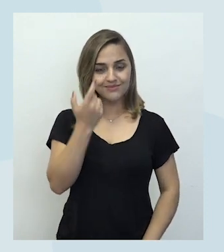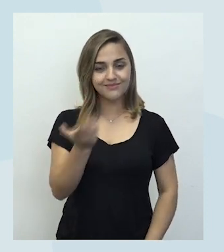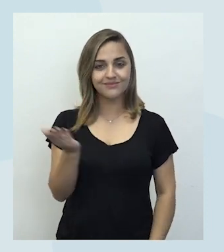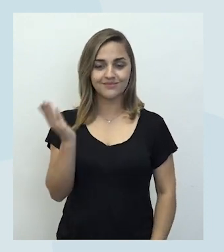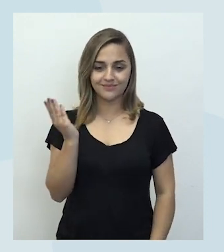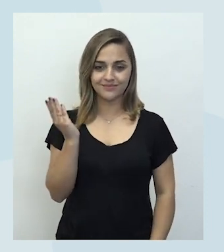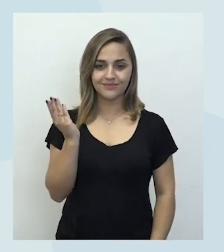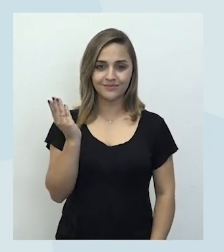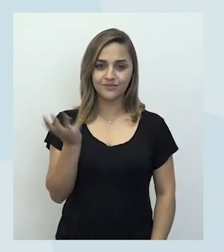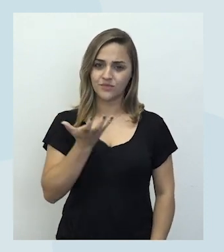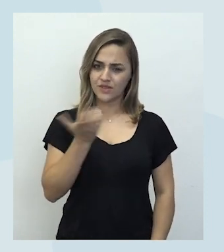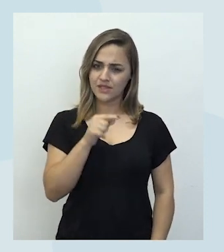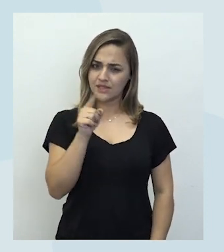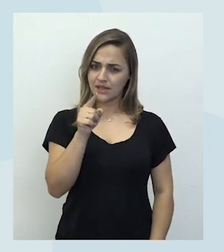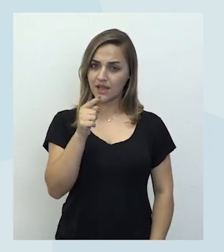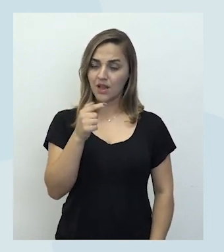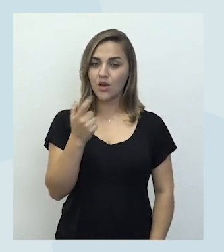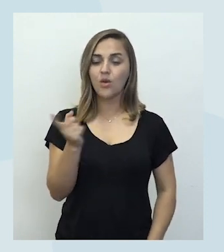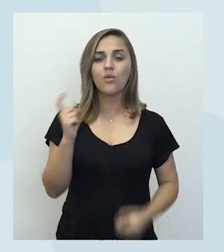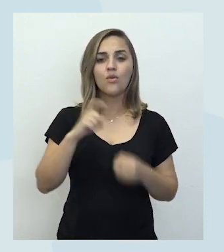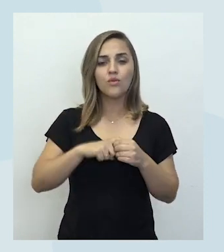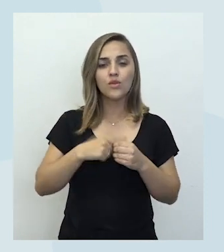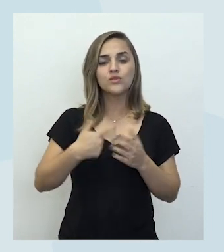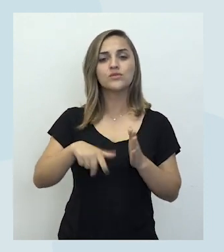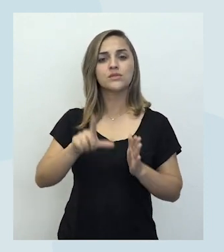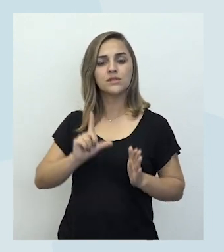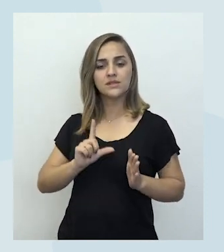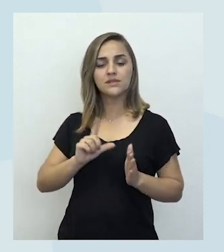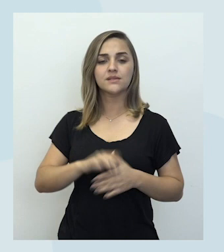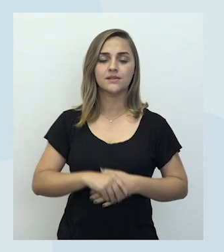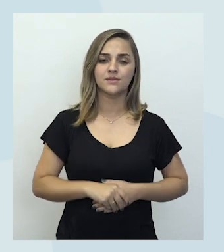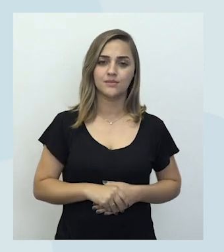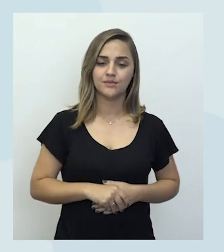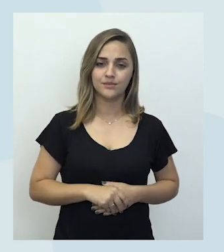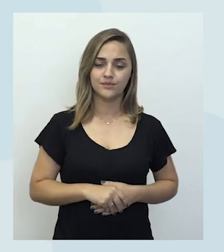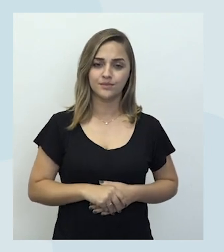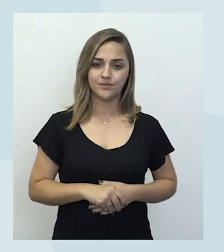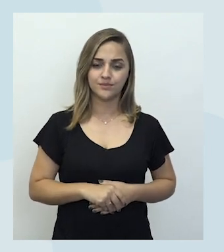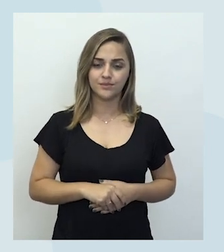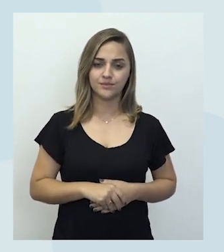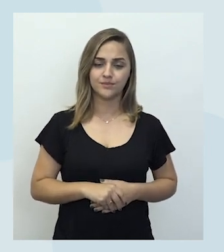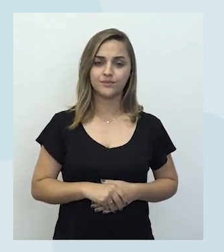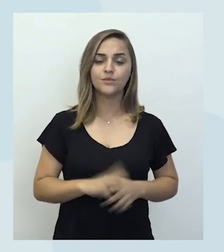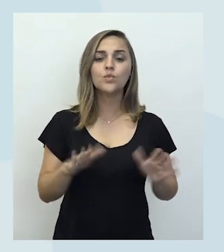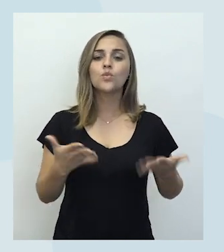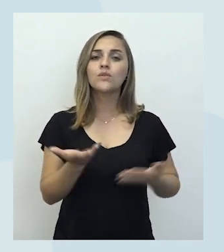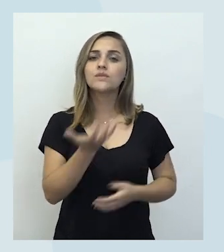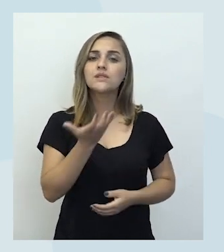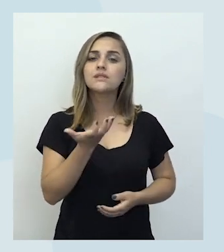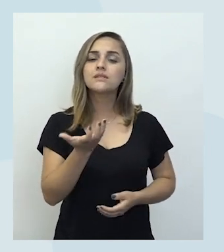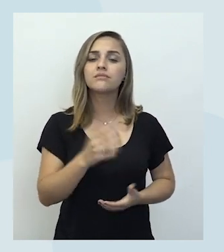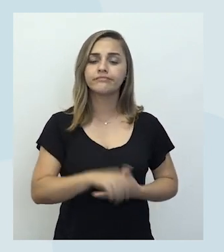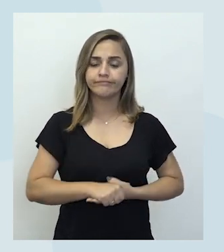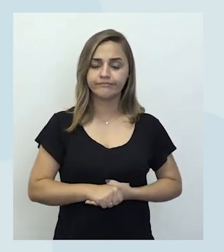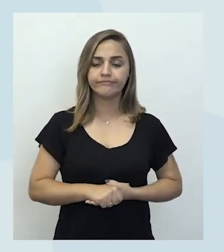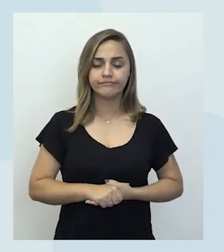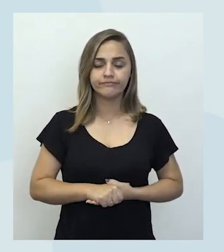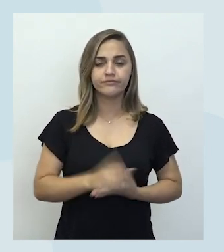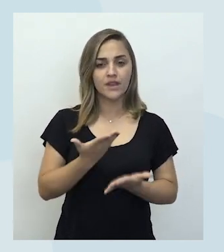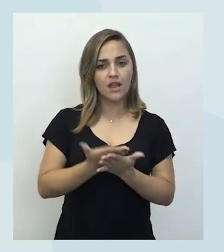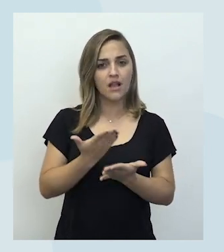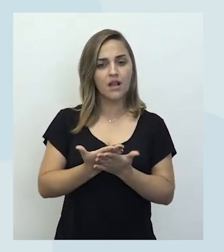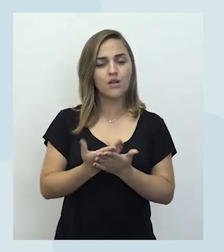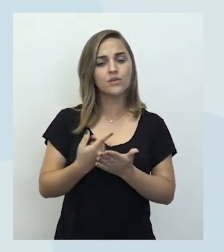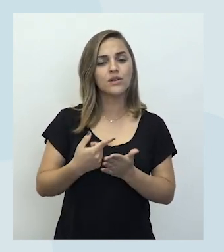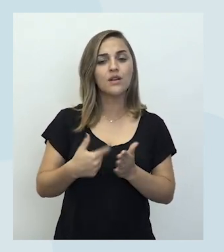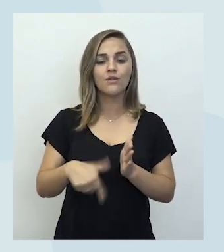deixe essa tela ou que eu volte para a anterior? Vão falando para mim aí, enquanto vocês estão trabalhando com os alunos. Porque nas outras aulas eles pediram.